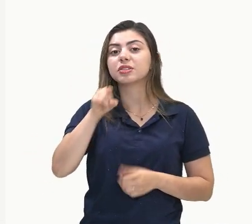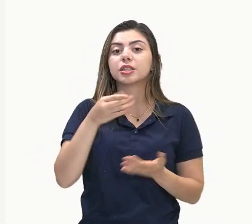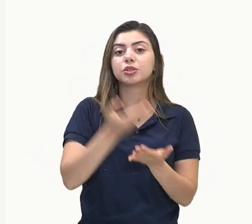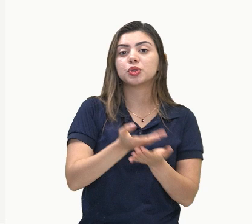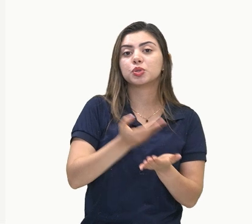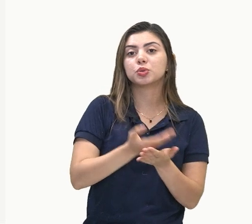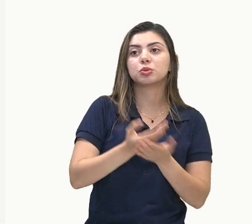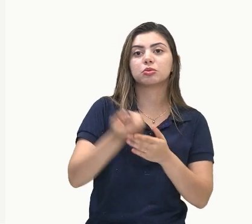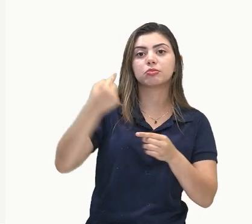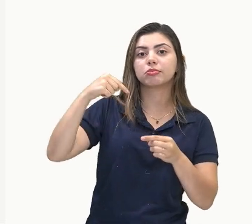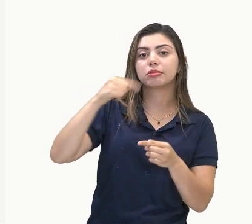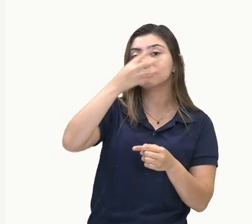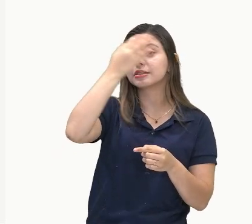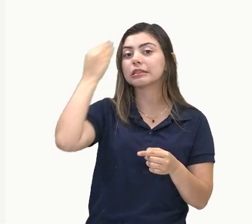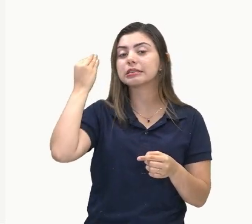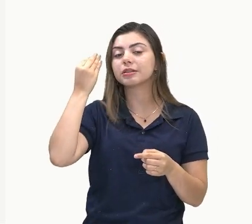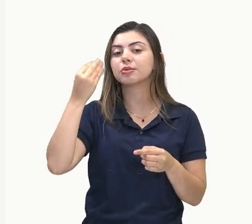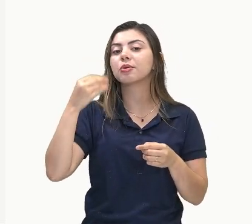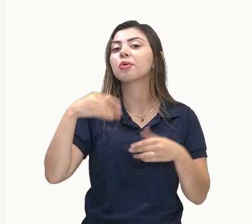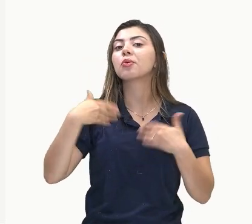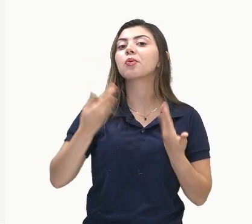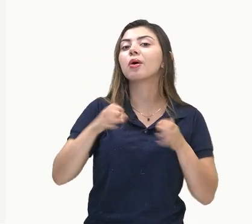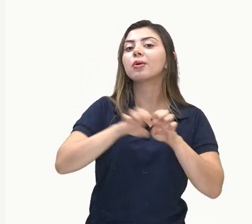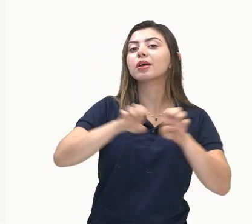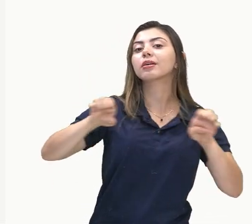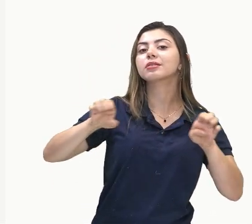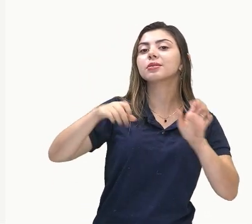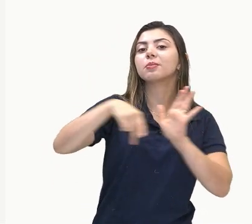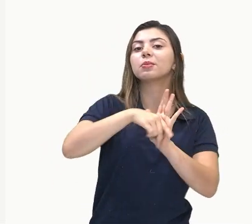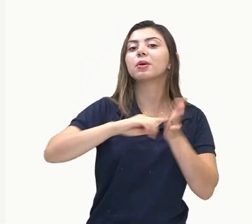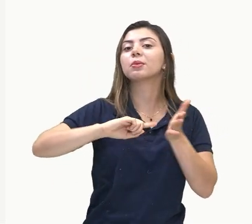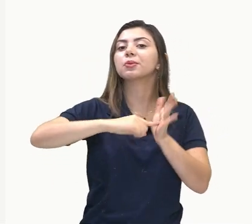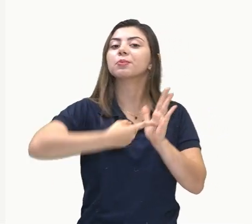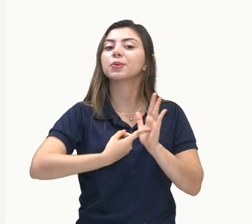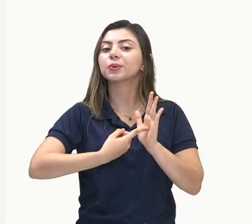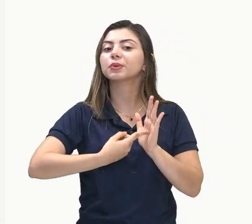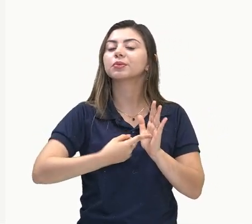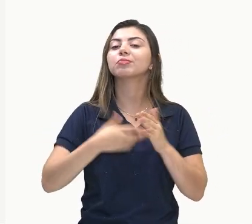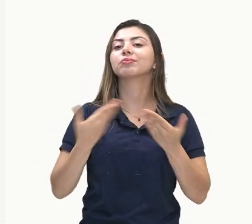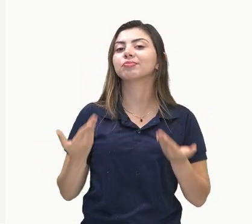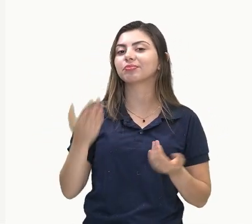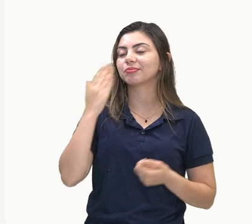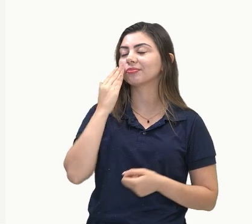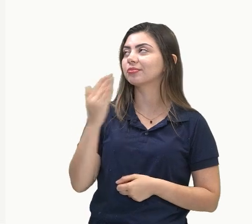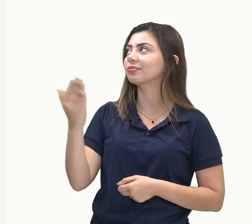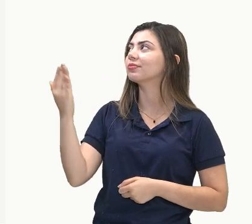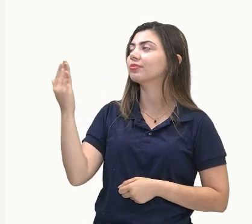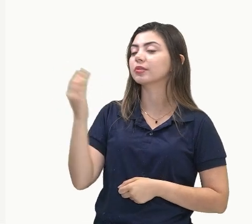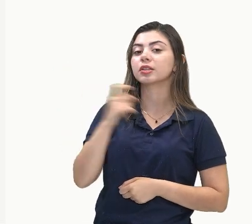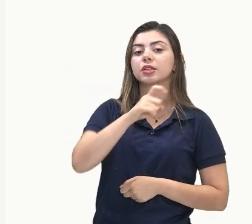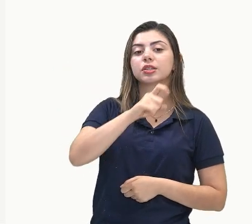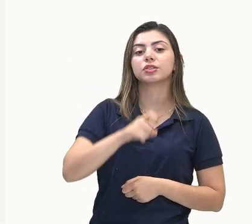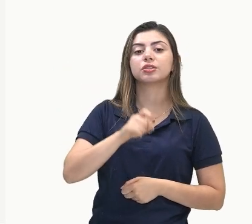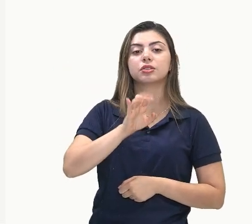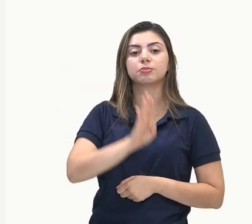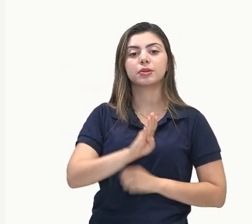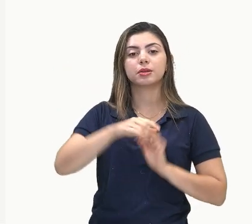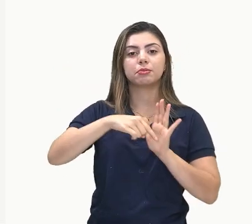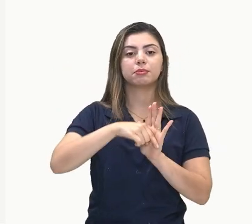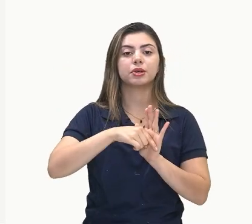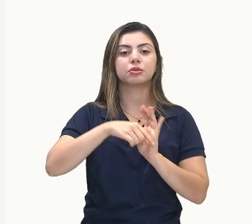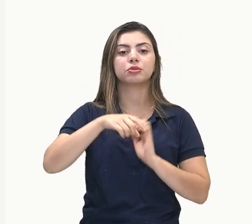ou esqueceu, qual é a fórmula da distância entre dois pontos? É xb menos